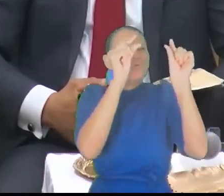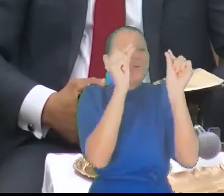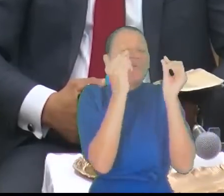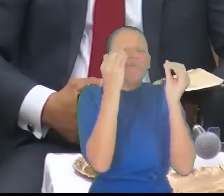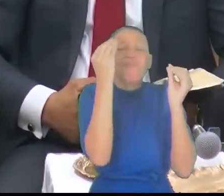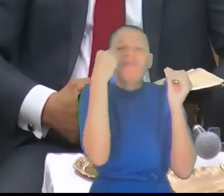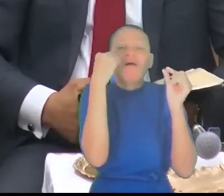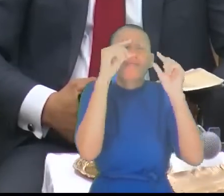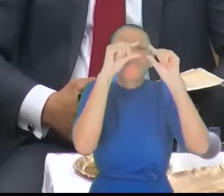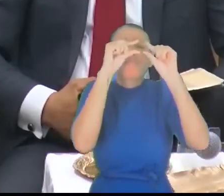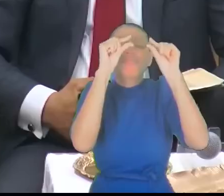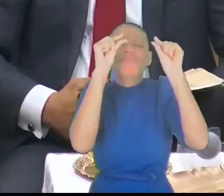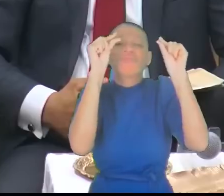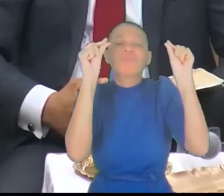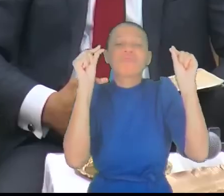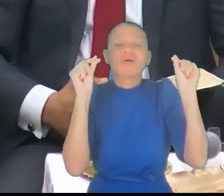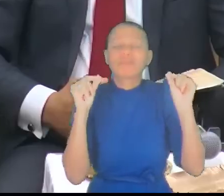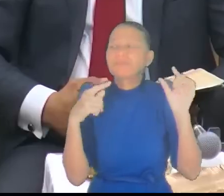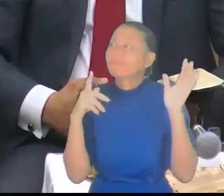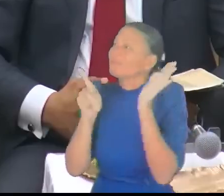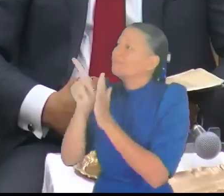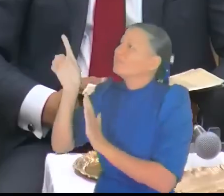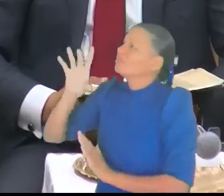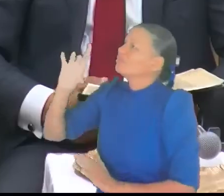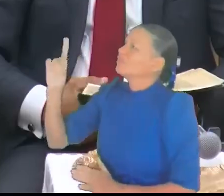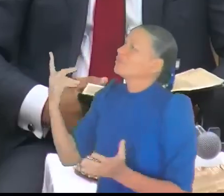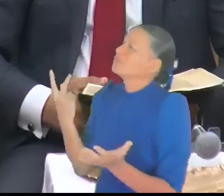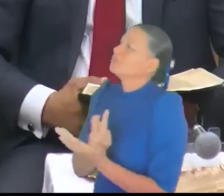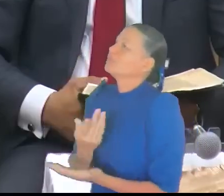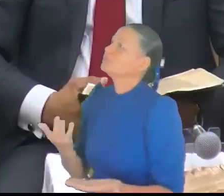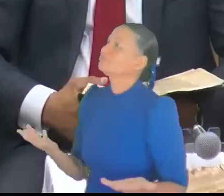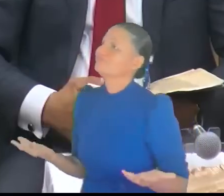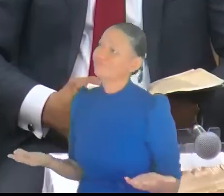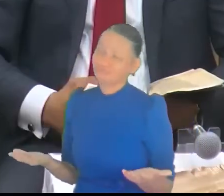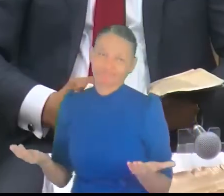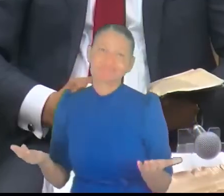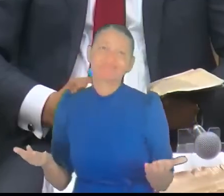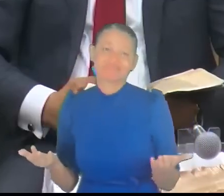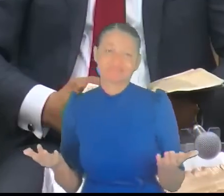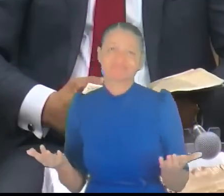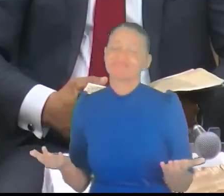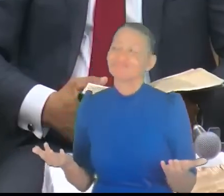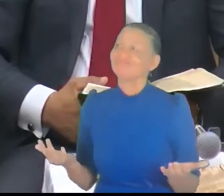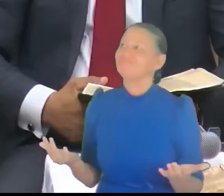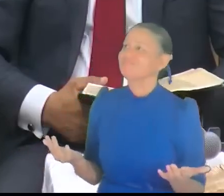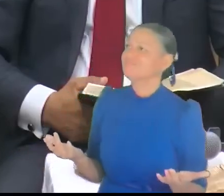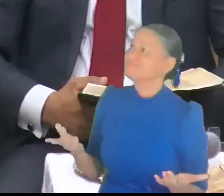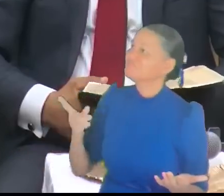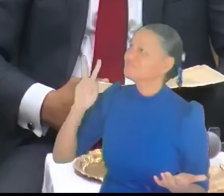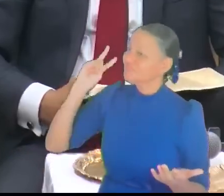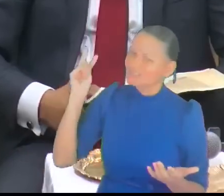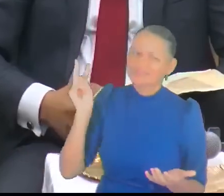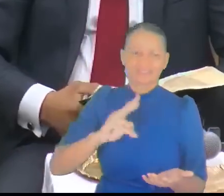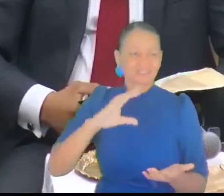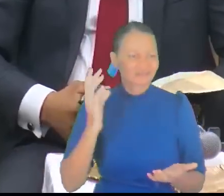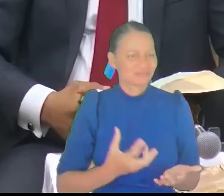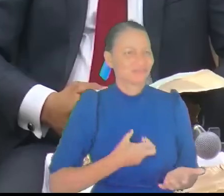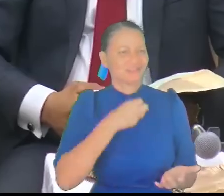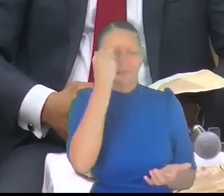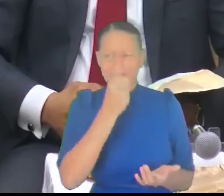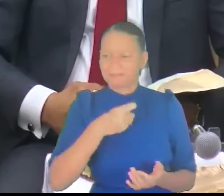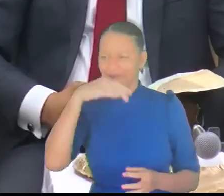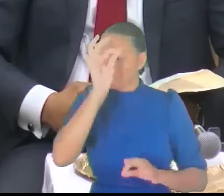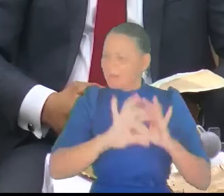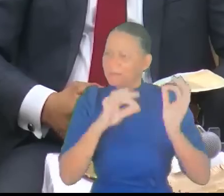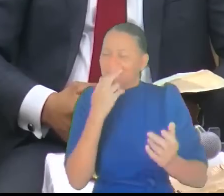Aleluia. E você pergunta para Deus: Deus, o que é que está acontecendo? Deus, o Senhor não está salvando, o Senhor não está batizando, o Senhor não